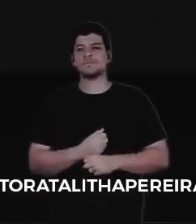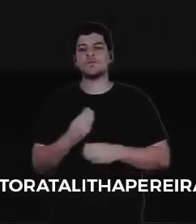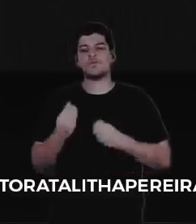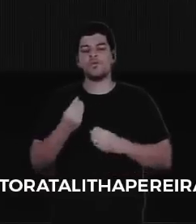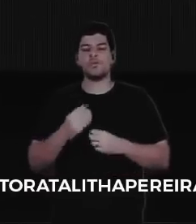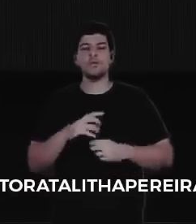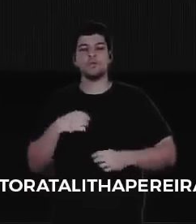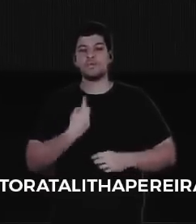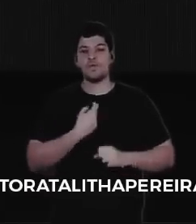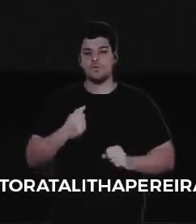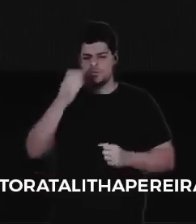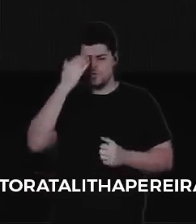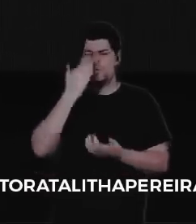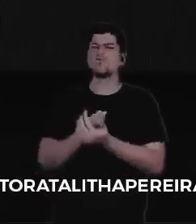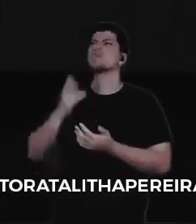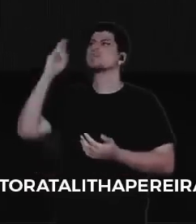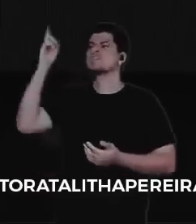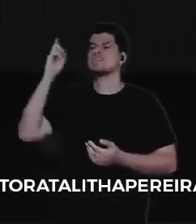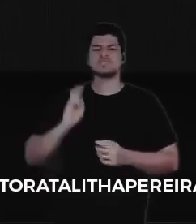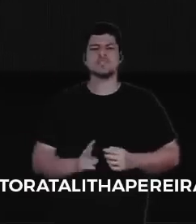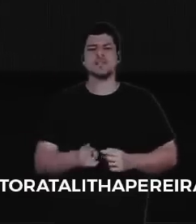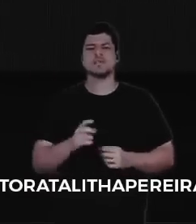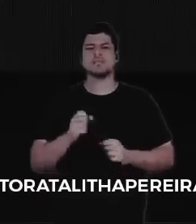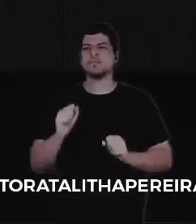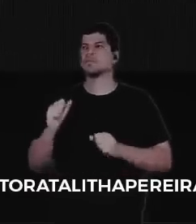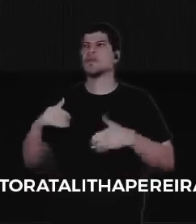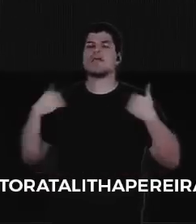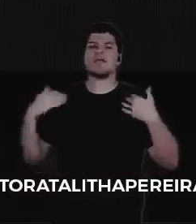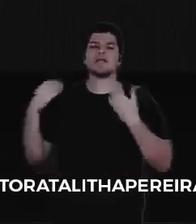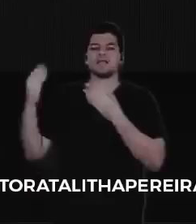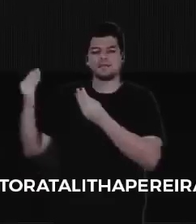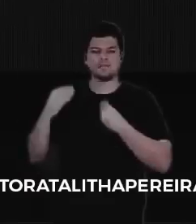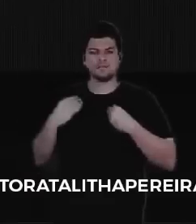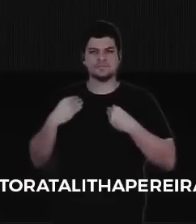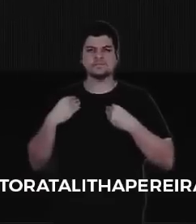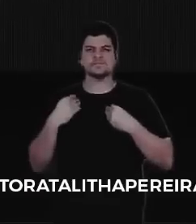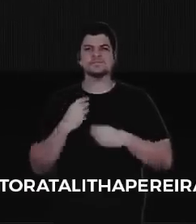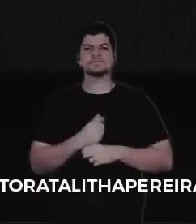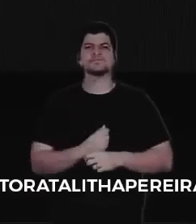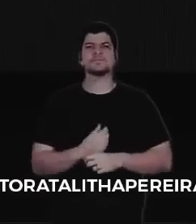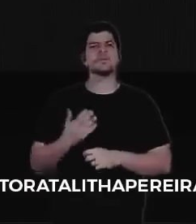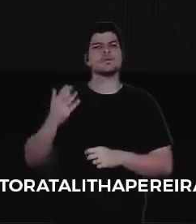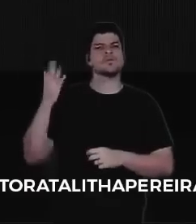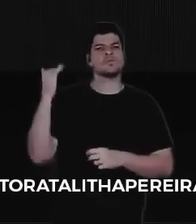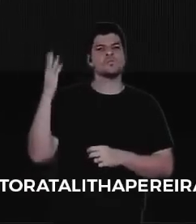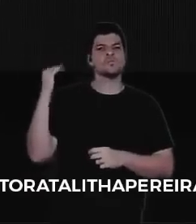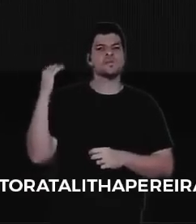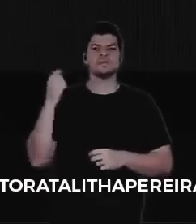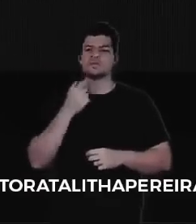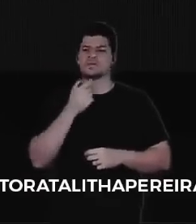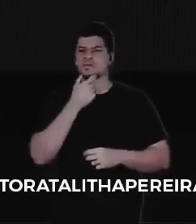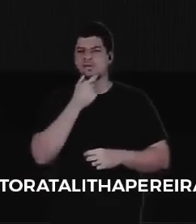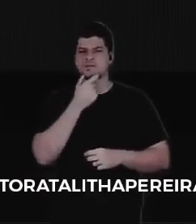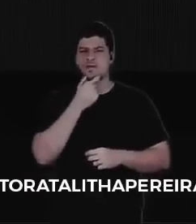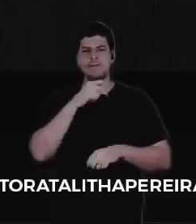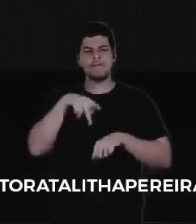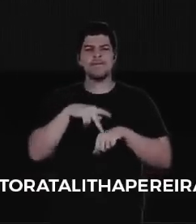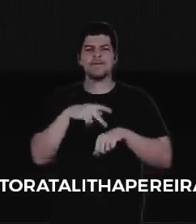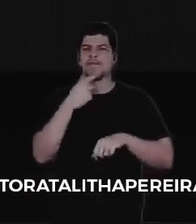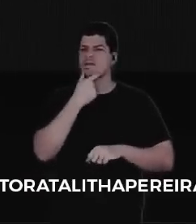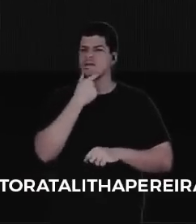felicidade. Durante a primeira saída dos habitantes de Londres por causa dos perigos da guerra, um trem